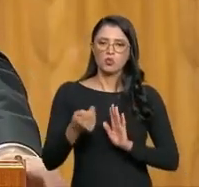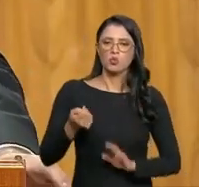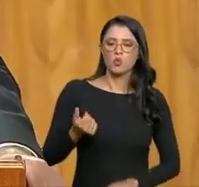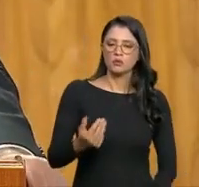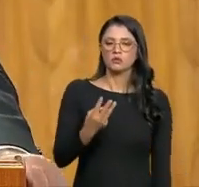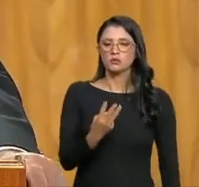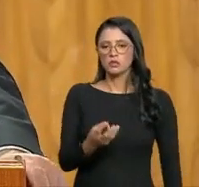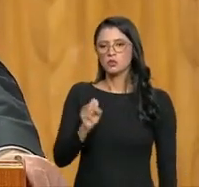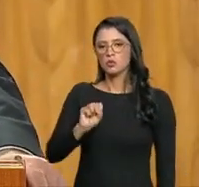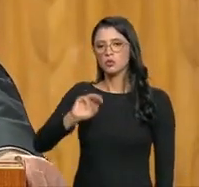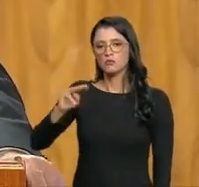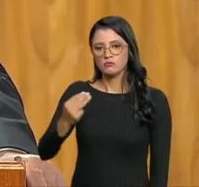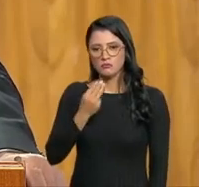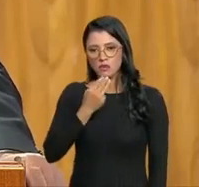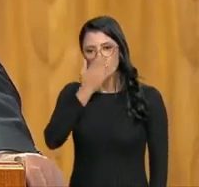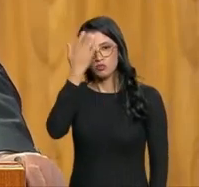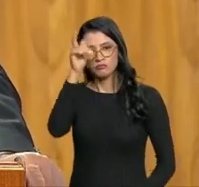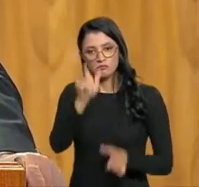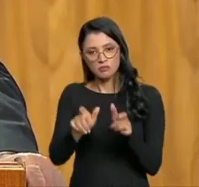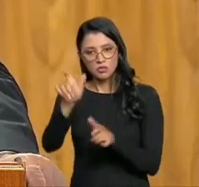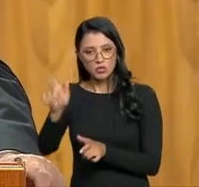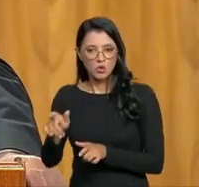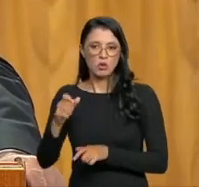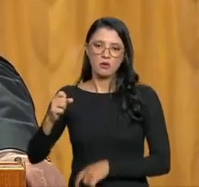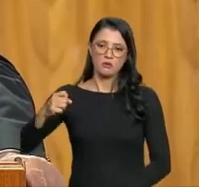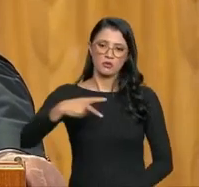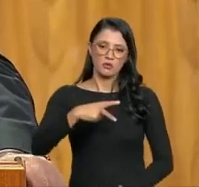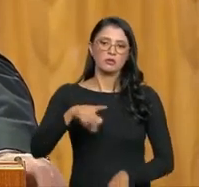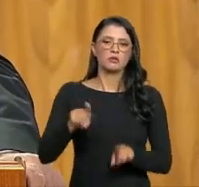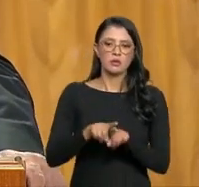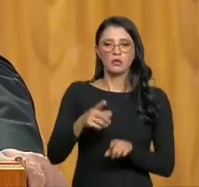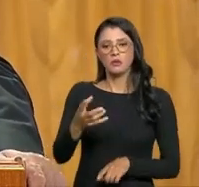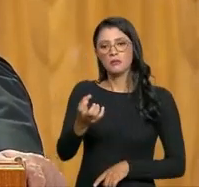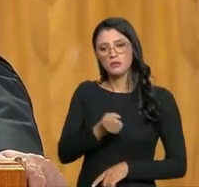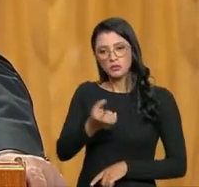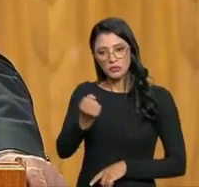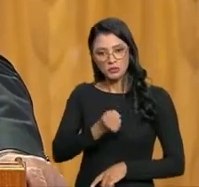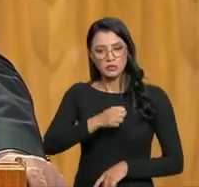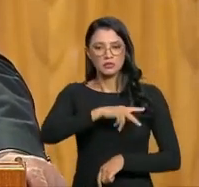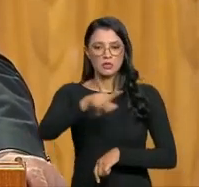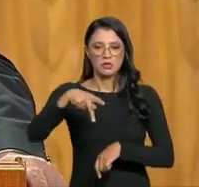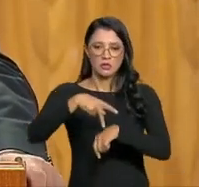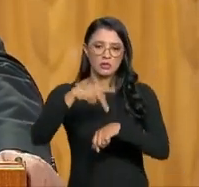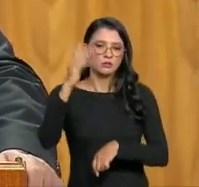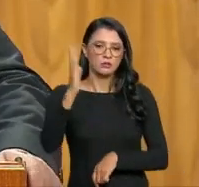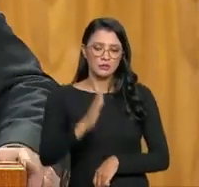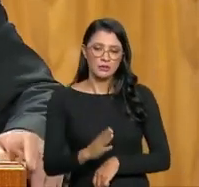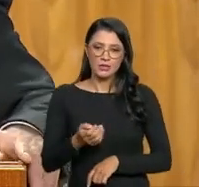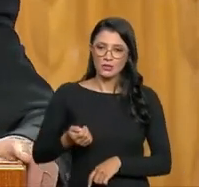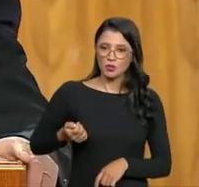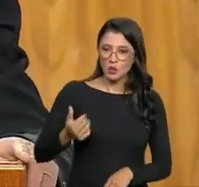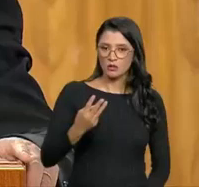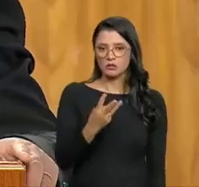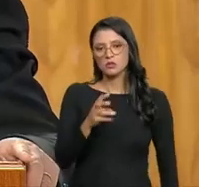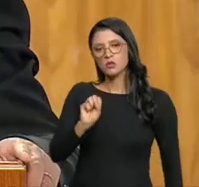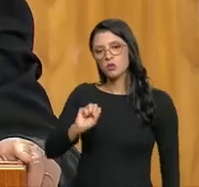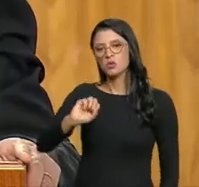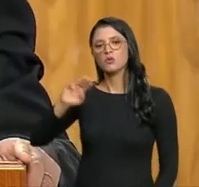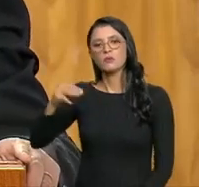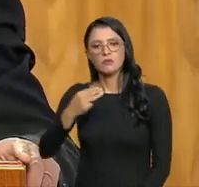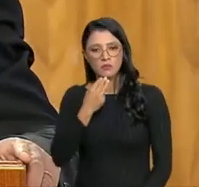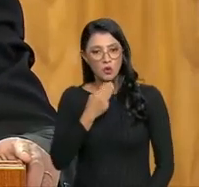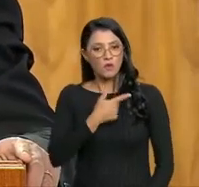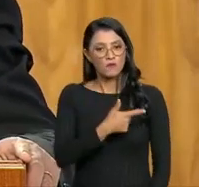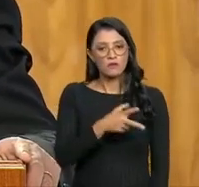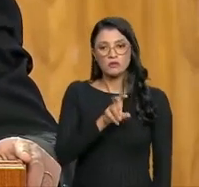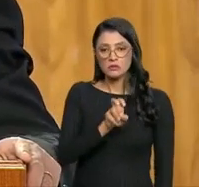38 milhões de aposentados e pensionistas no país. Desses quase 38 milhões, 25 milhões